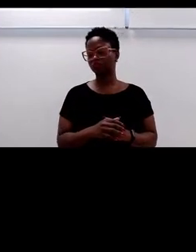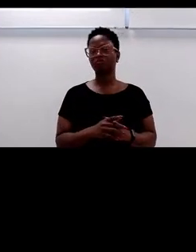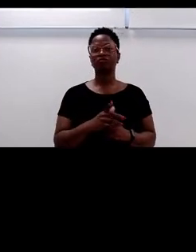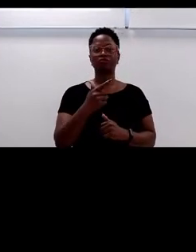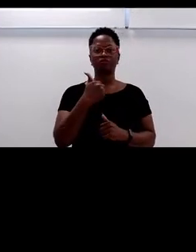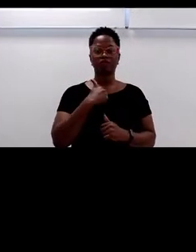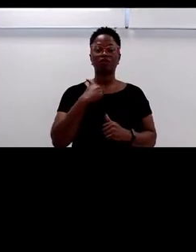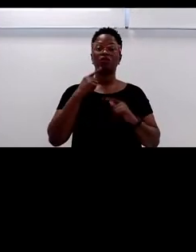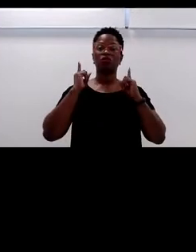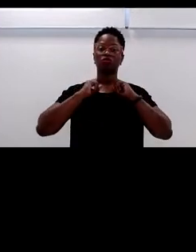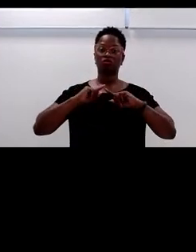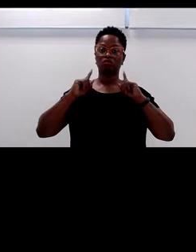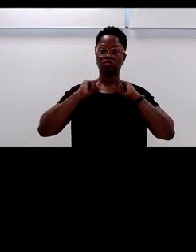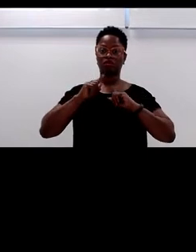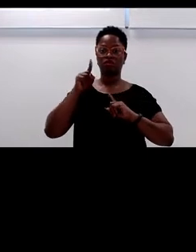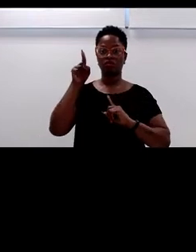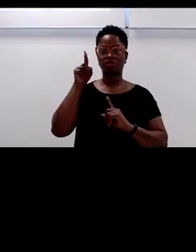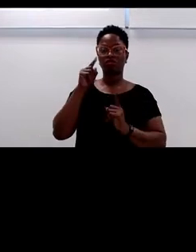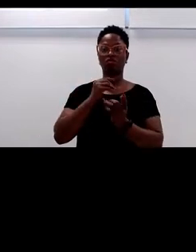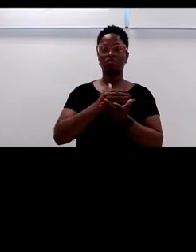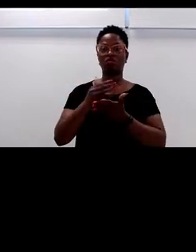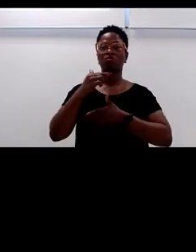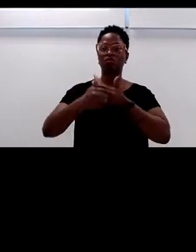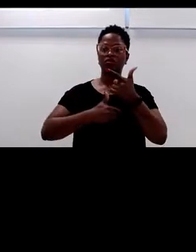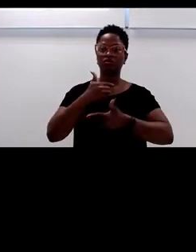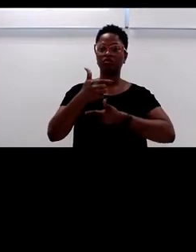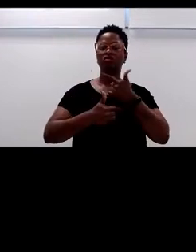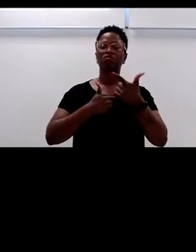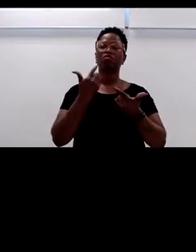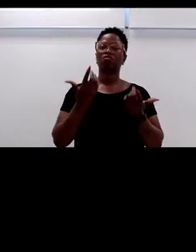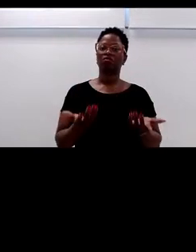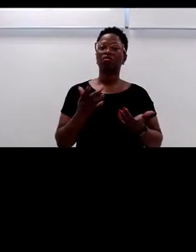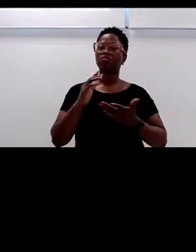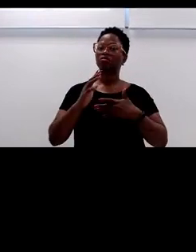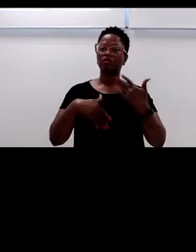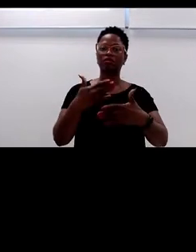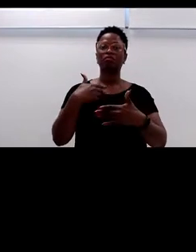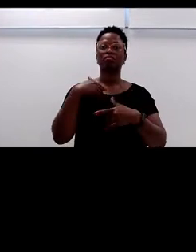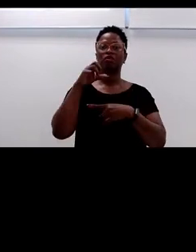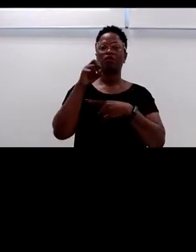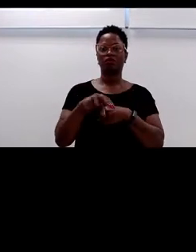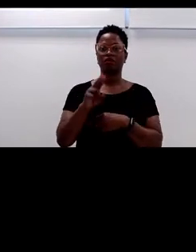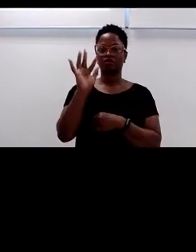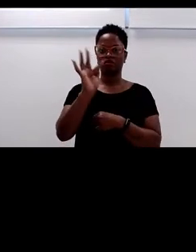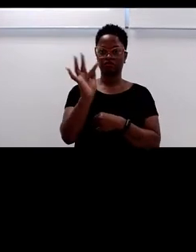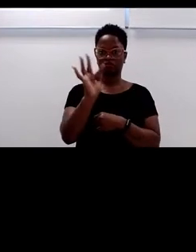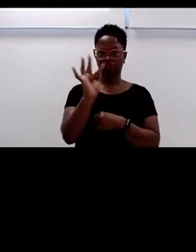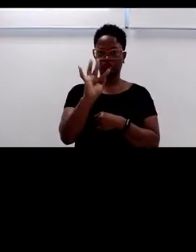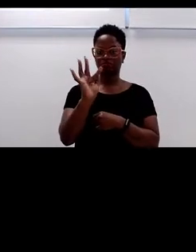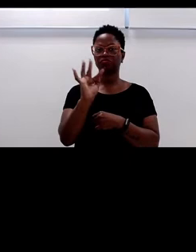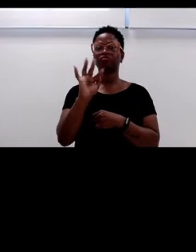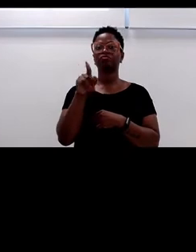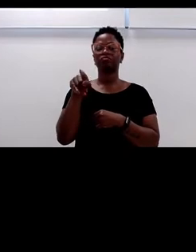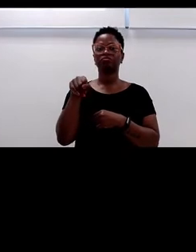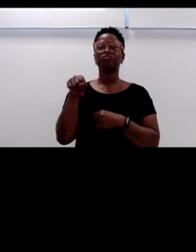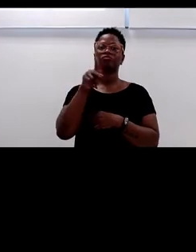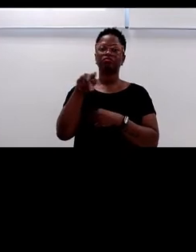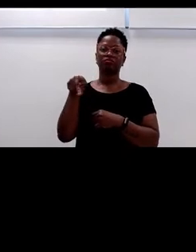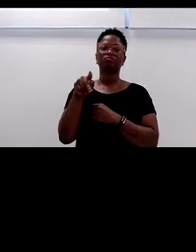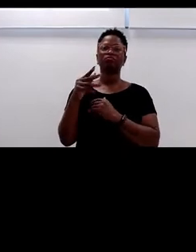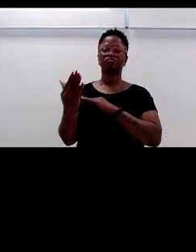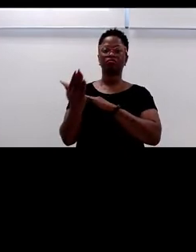e no início eu comecei a trabalhar e tal, e depois eu entrei para a faculdade e o nome do Bandeira era sempre um nome presente,